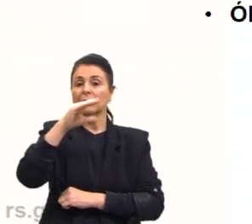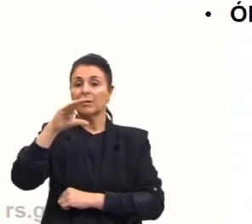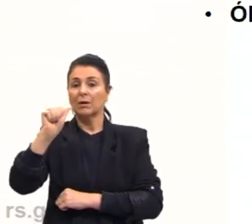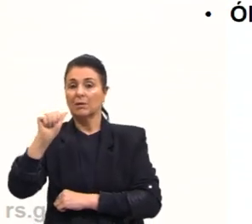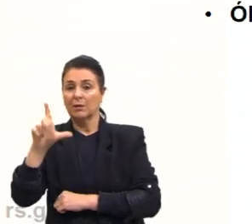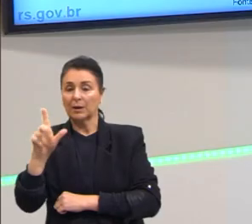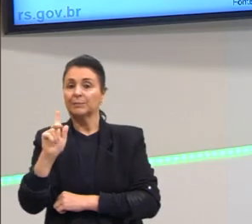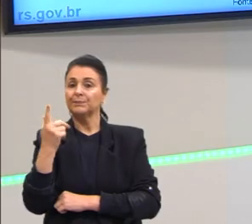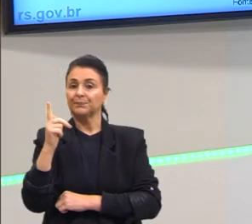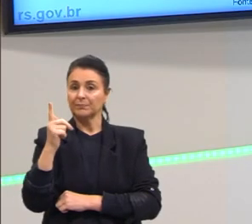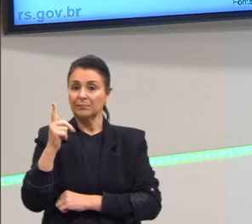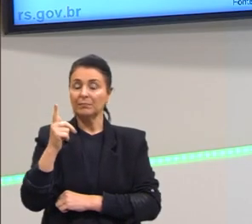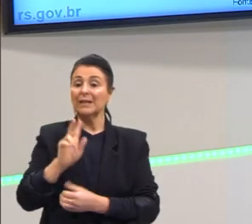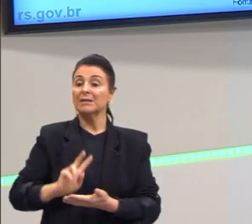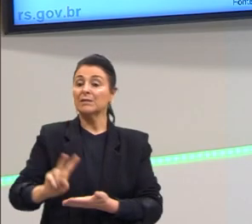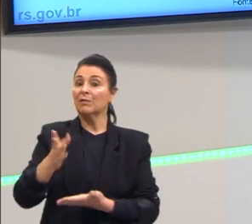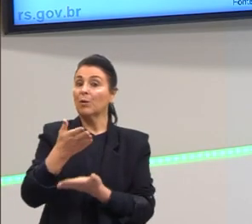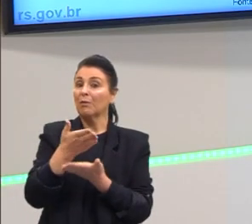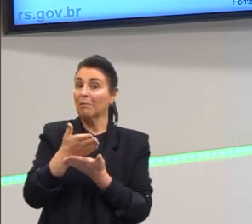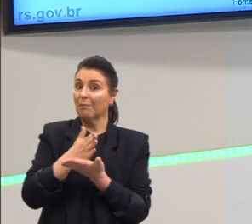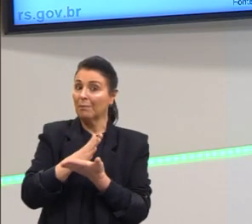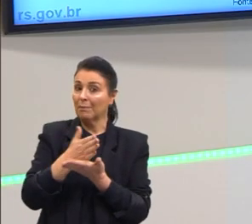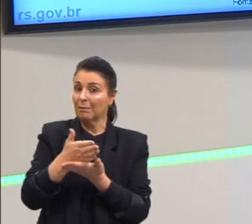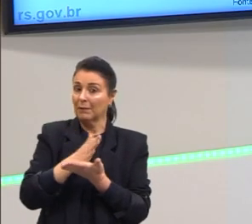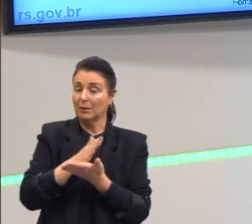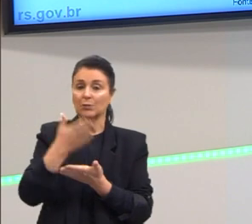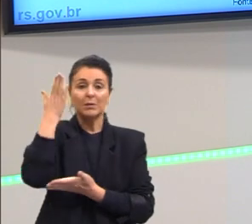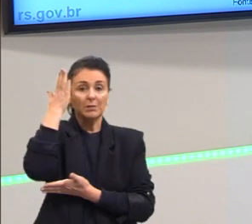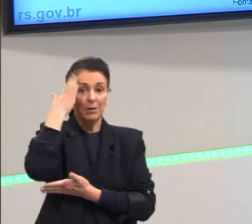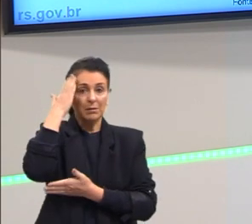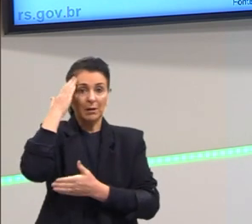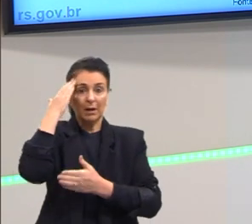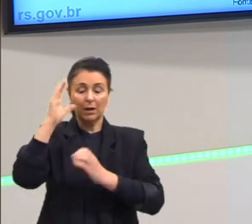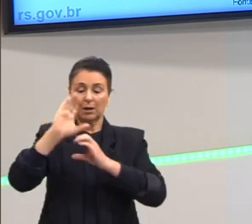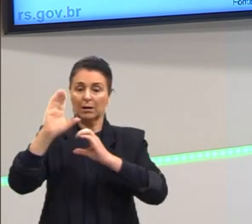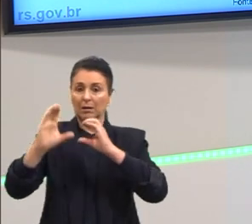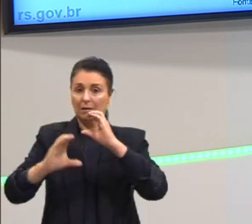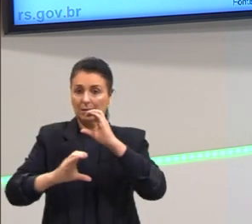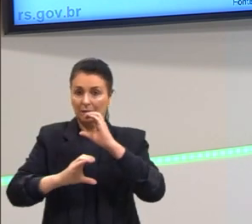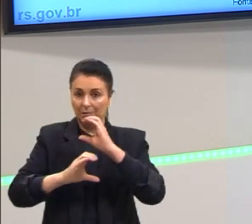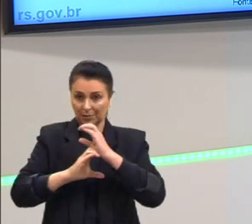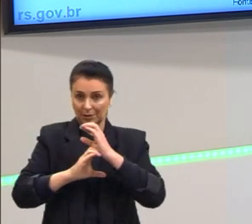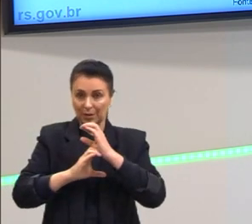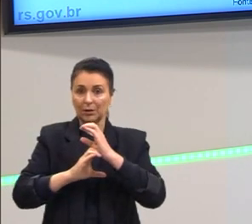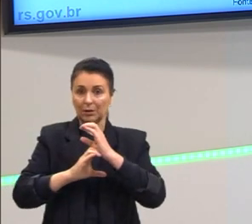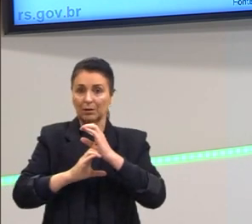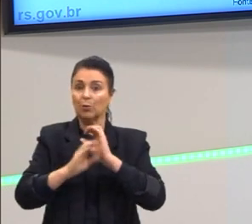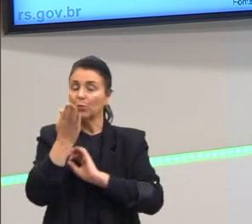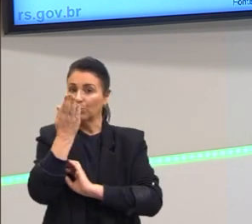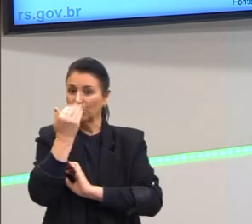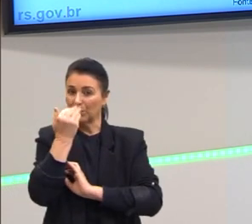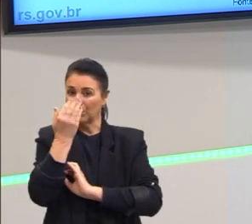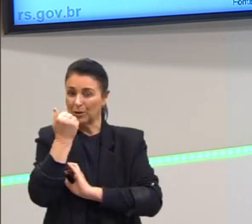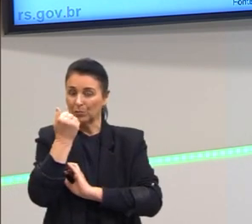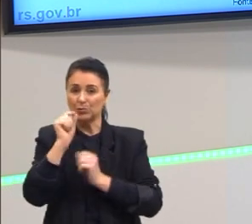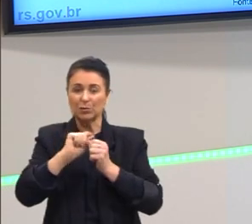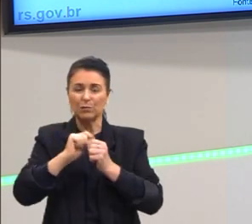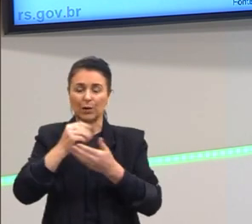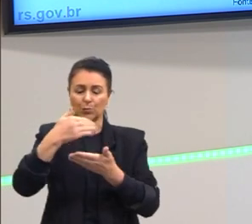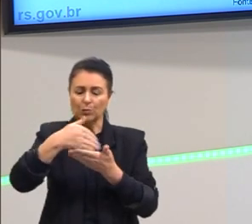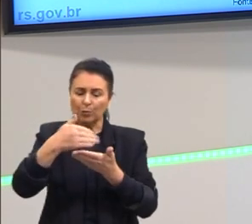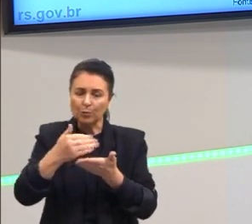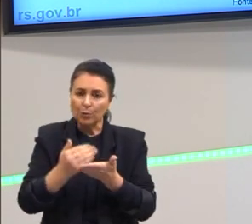grama isso é um valor médio então sabendo a composição sabendo a receita do nosso alimento né quando a gente faz um bolo